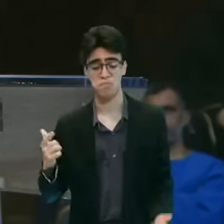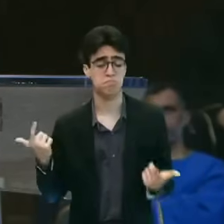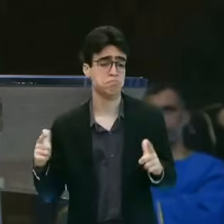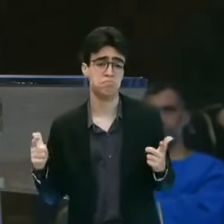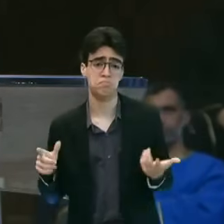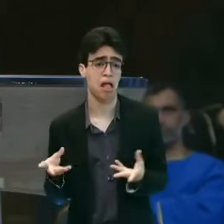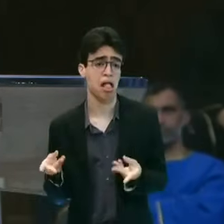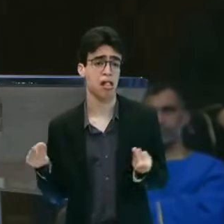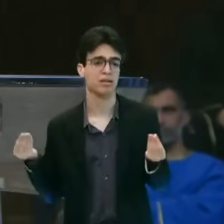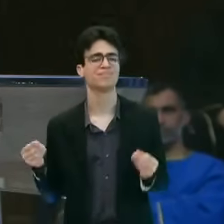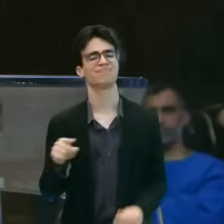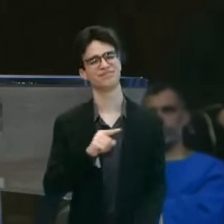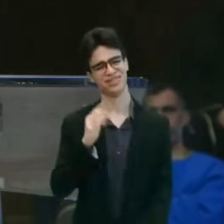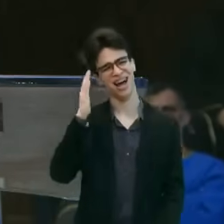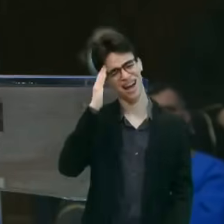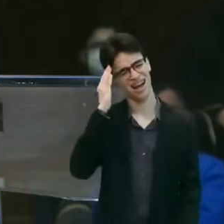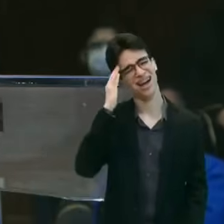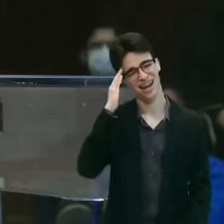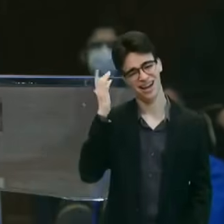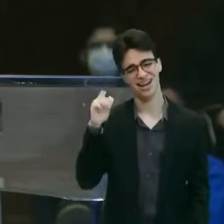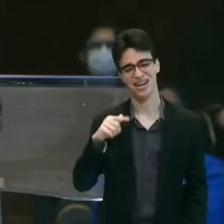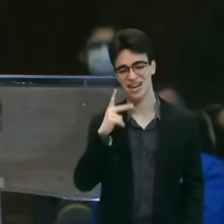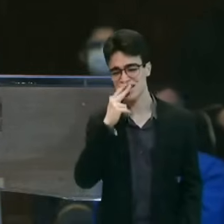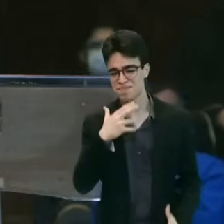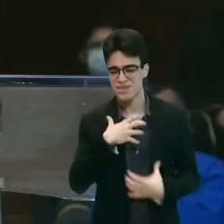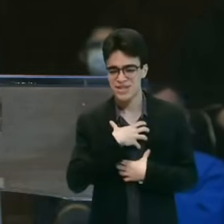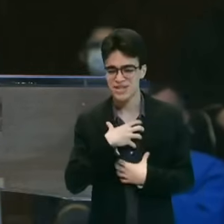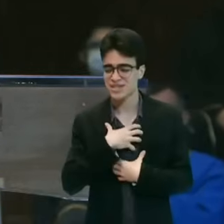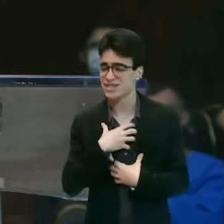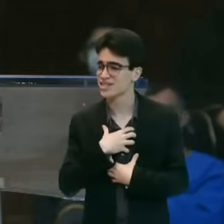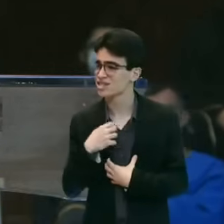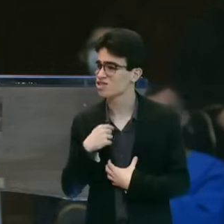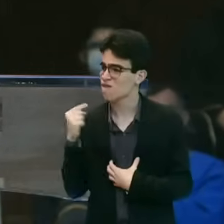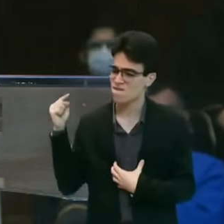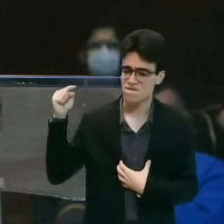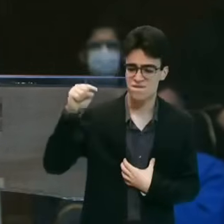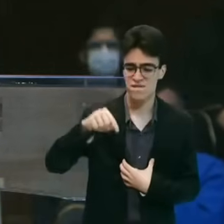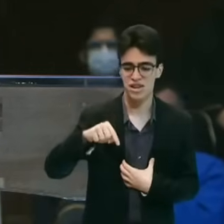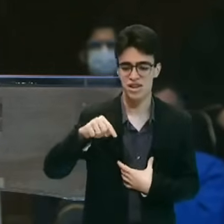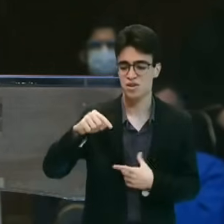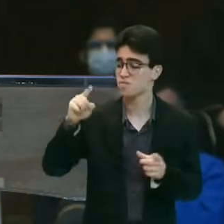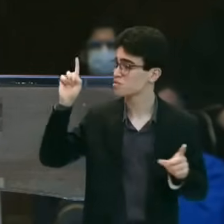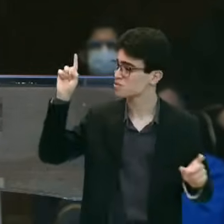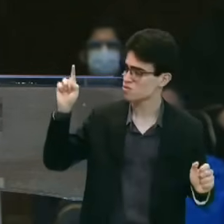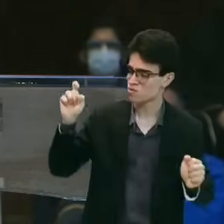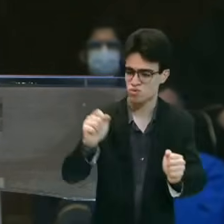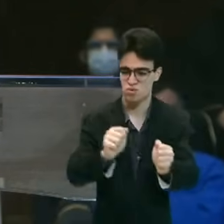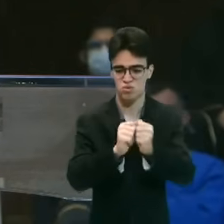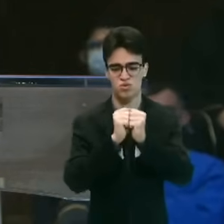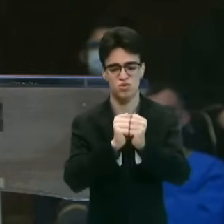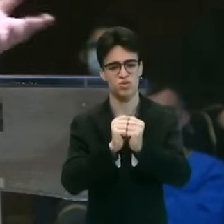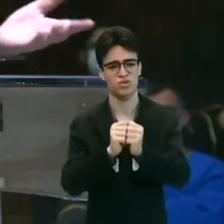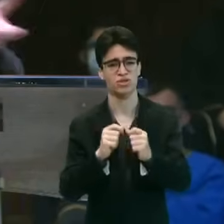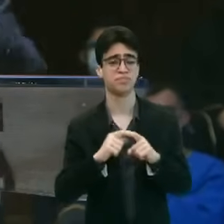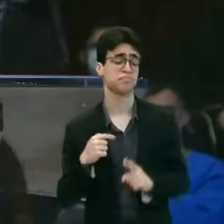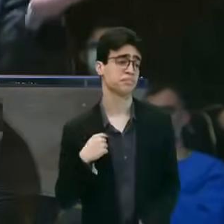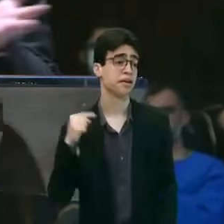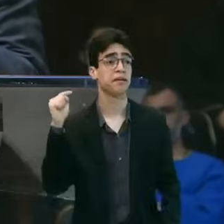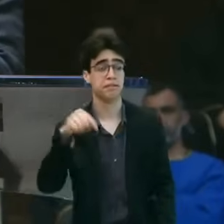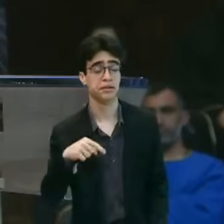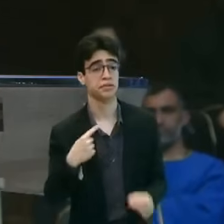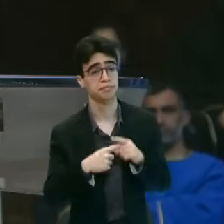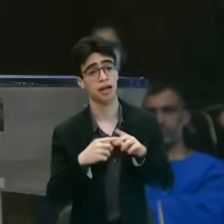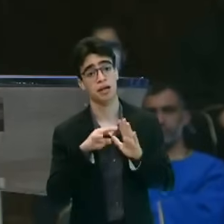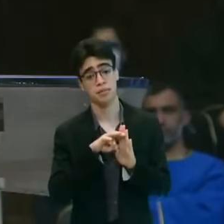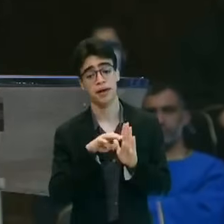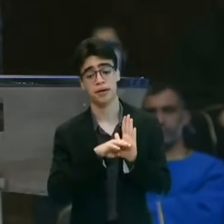que eu estou dizendo, né? Aquele sentimento de que eu estou aqui porque o Senhor está comigo. Não, eu estou aqui porque faz